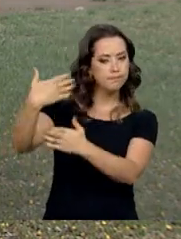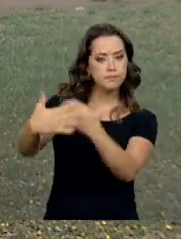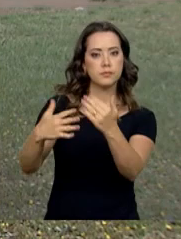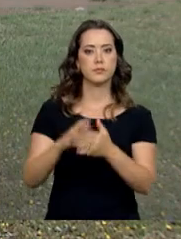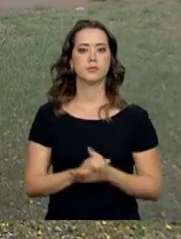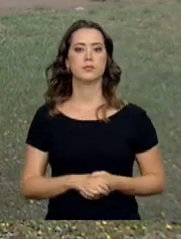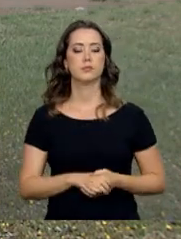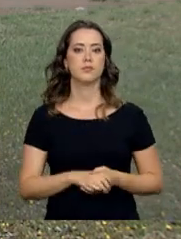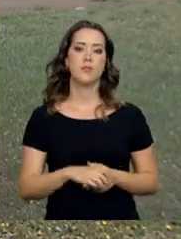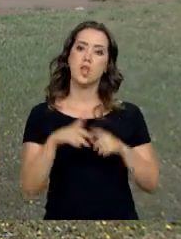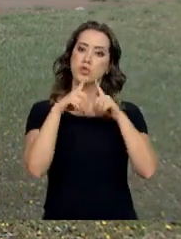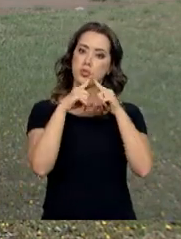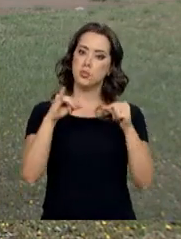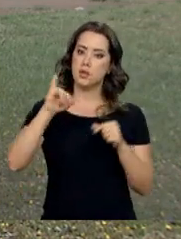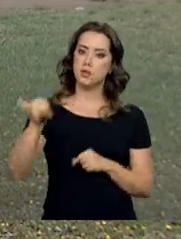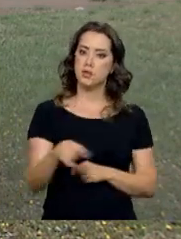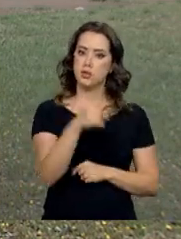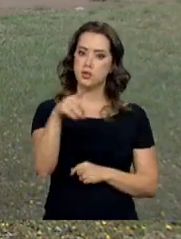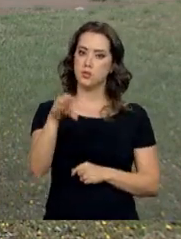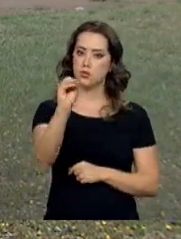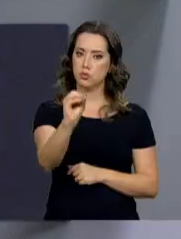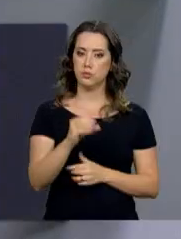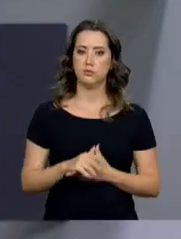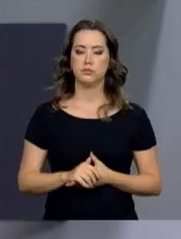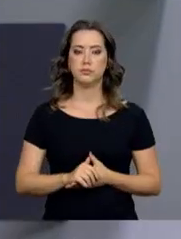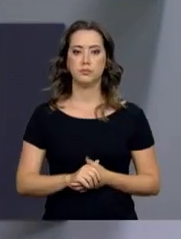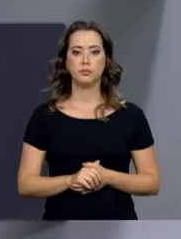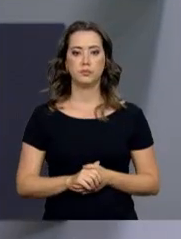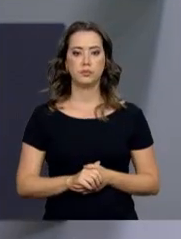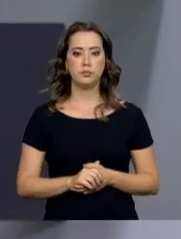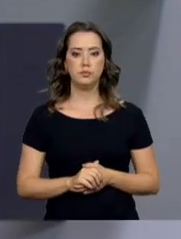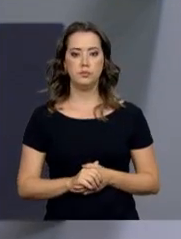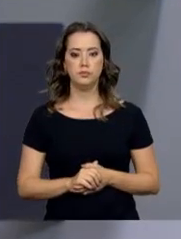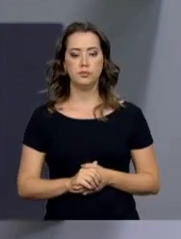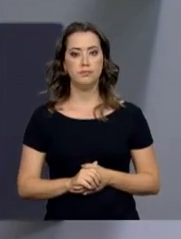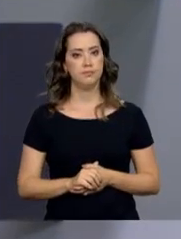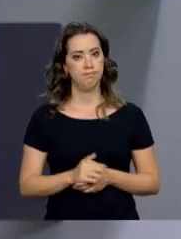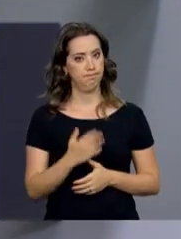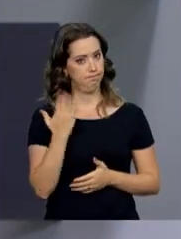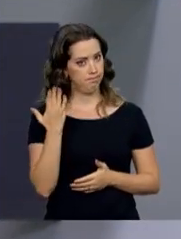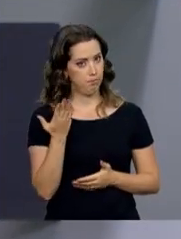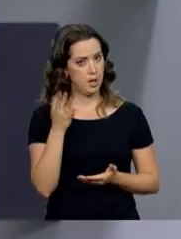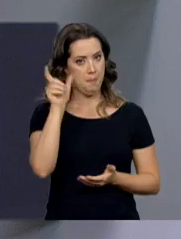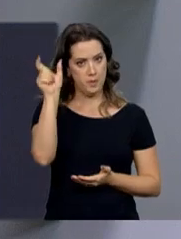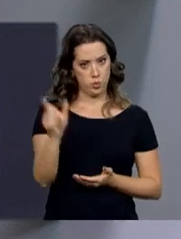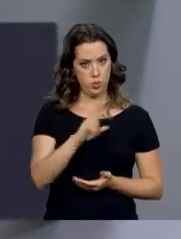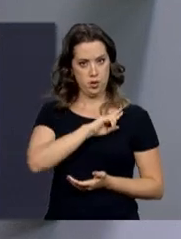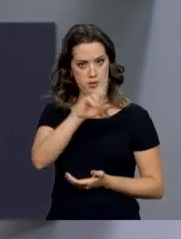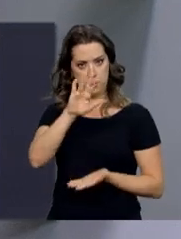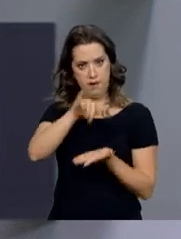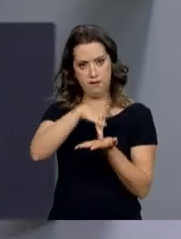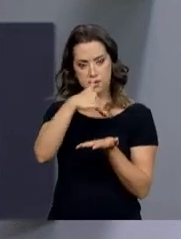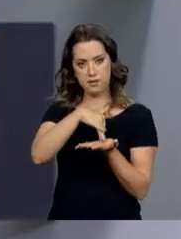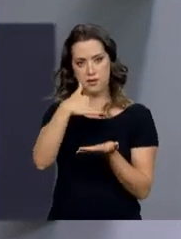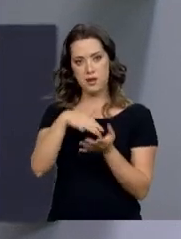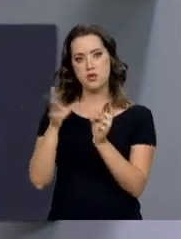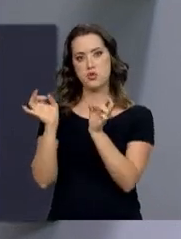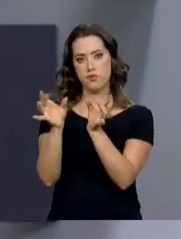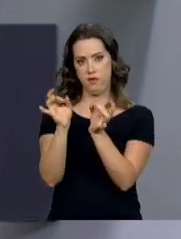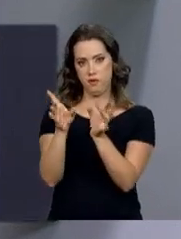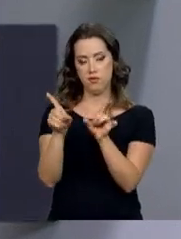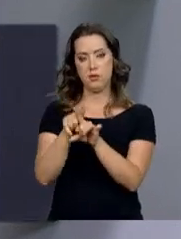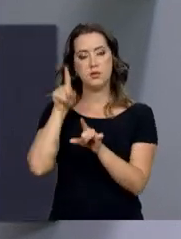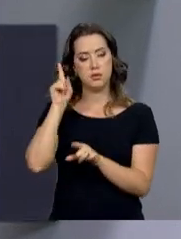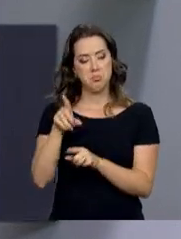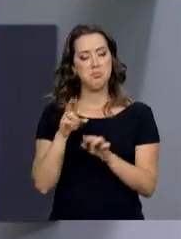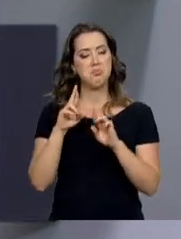de brasília joão pedro neto o secretário de comércio exterior também informou que a expectativa é que o